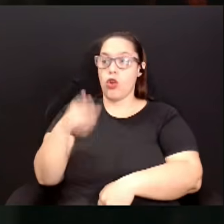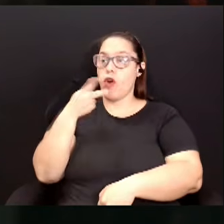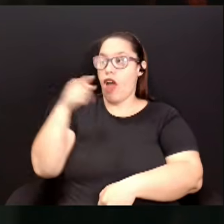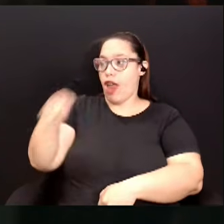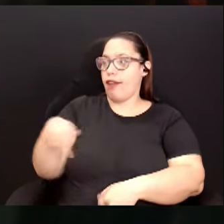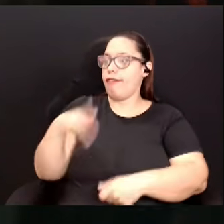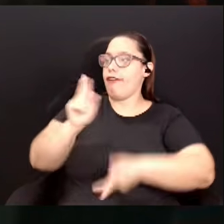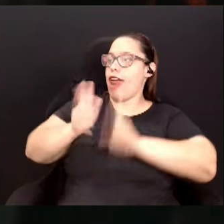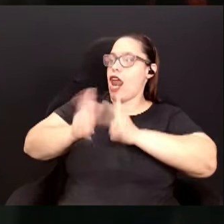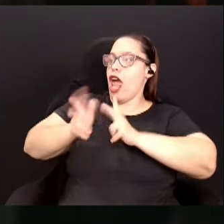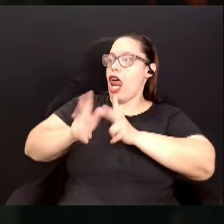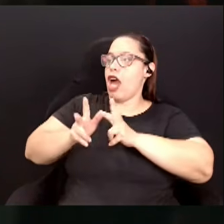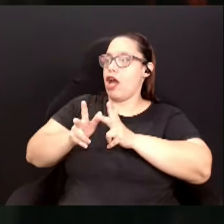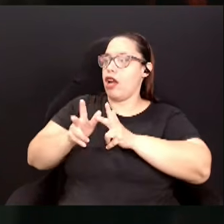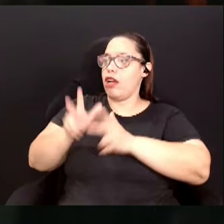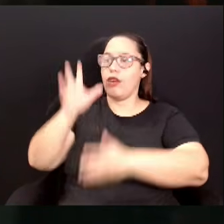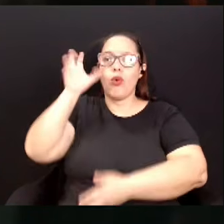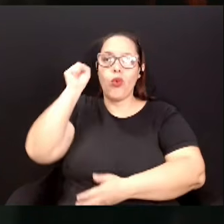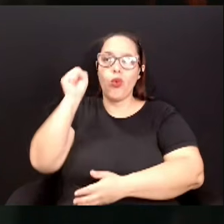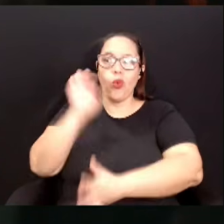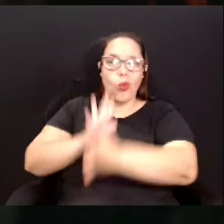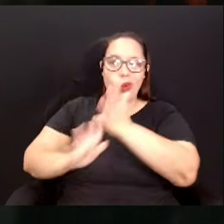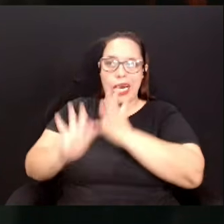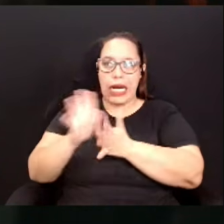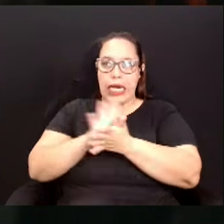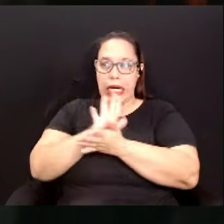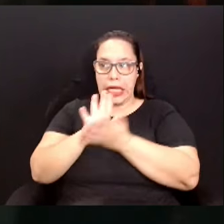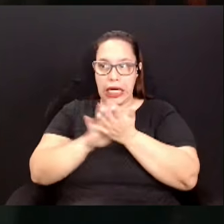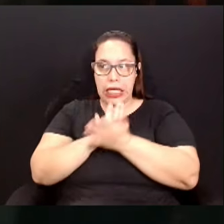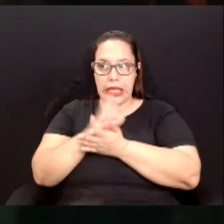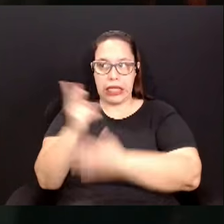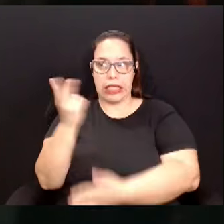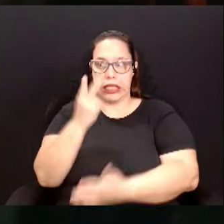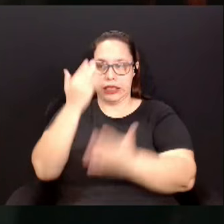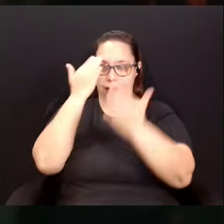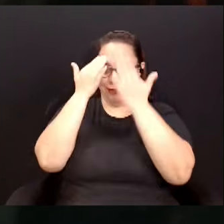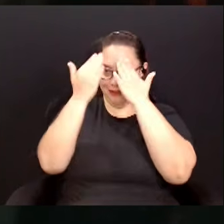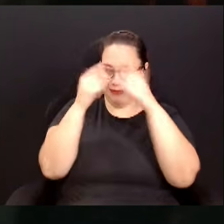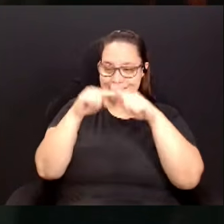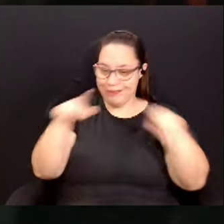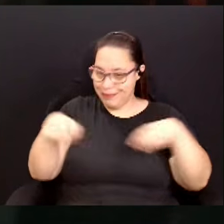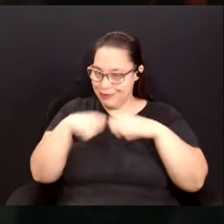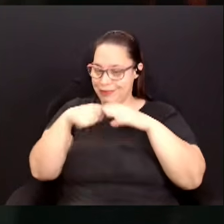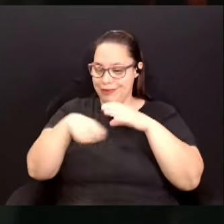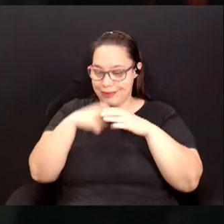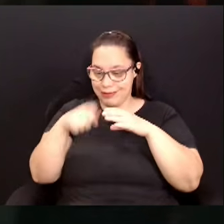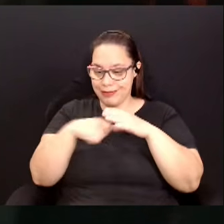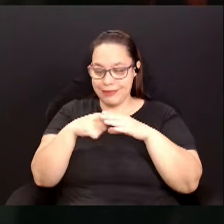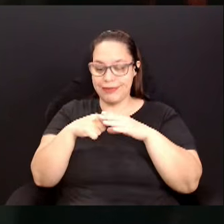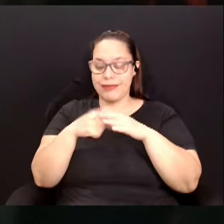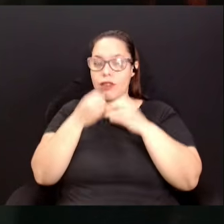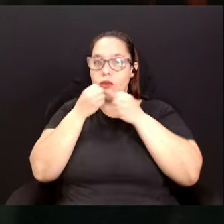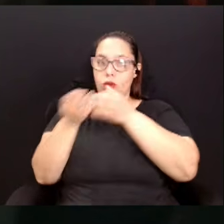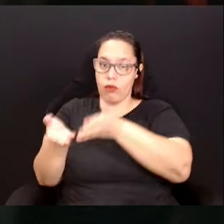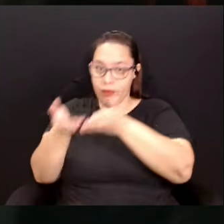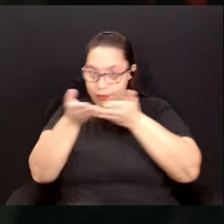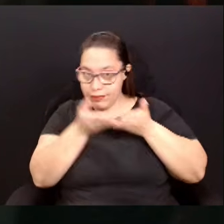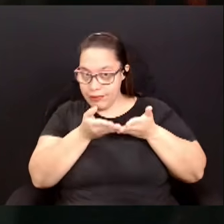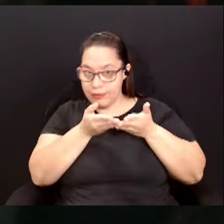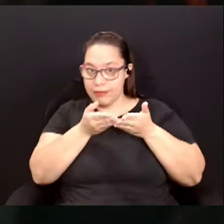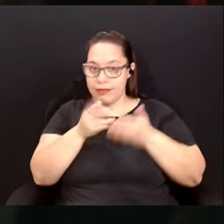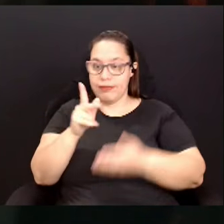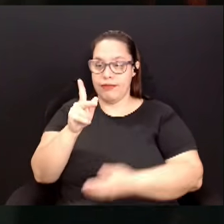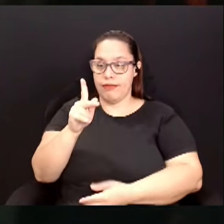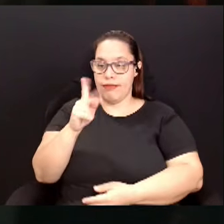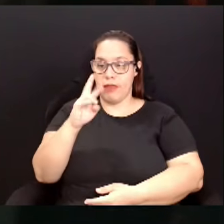ouve. Então a gente tem aqui duas psicólogas hoje aqui no estúdio. A gente dá as boas-vindas a Cristiane Correa